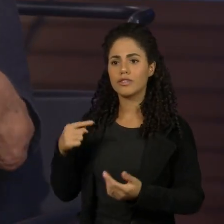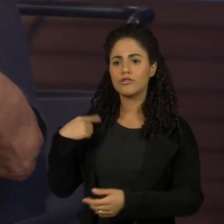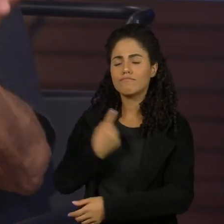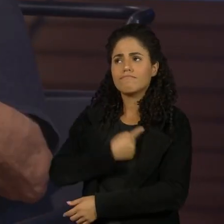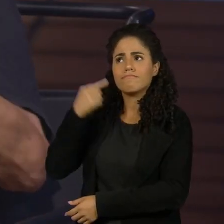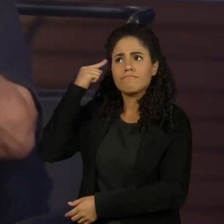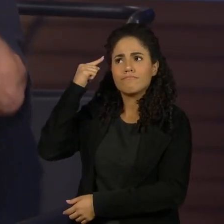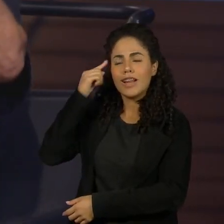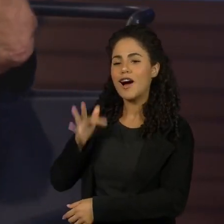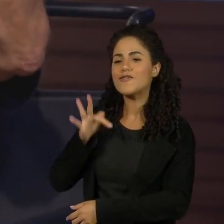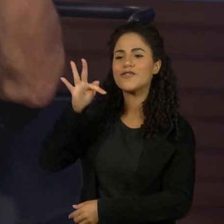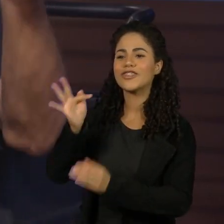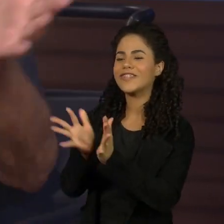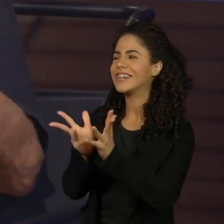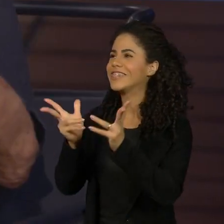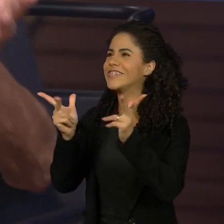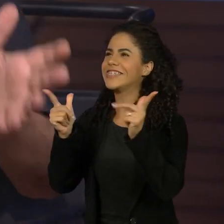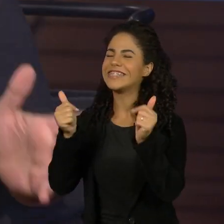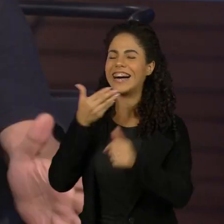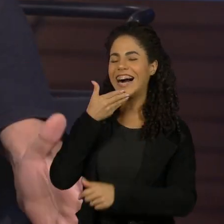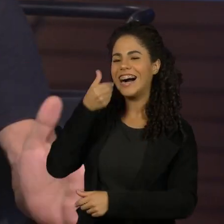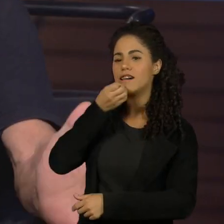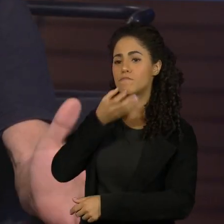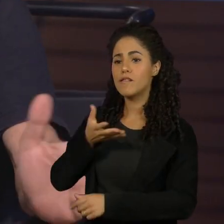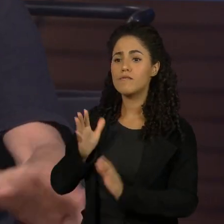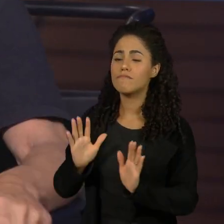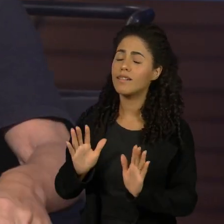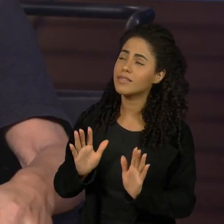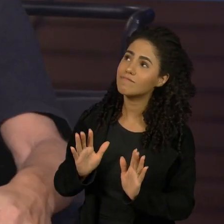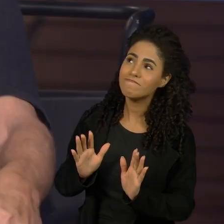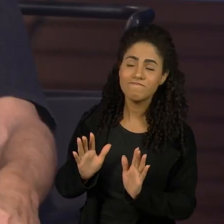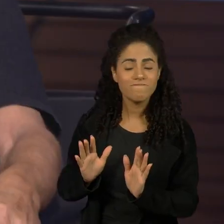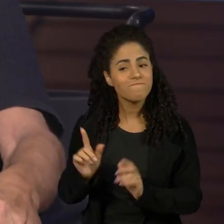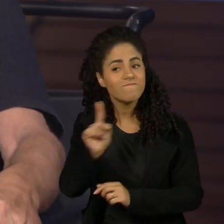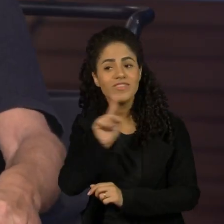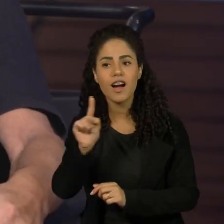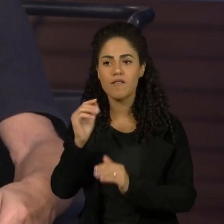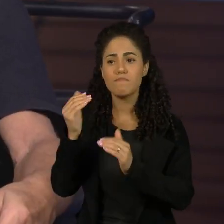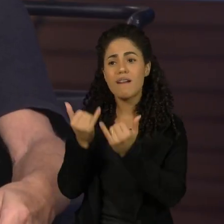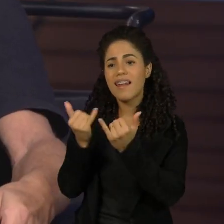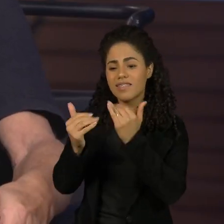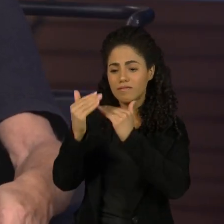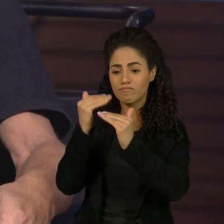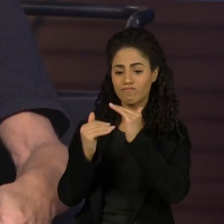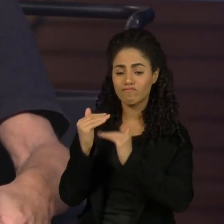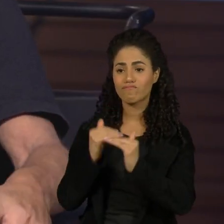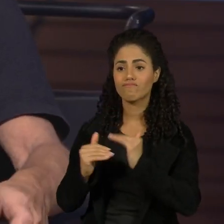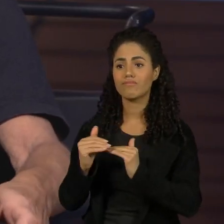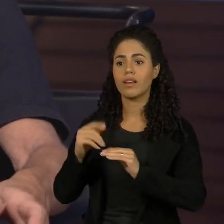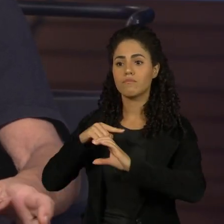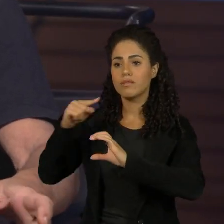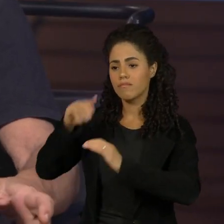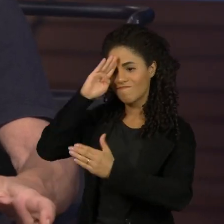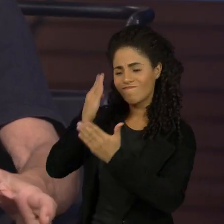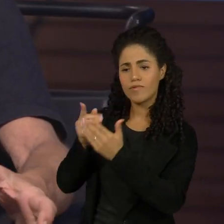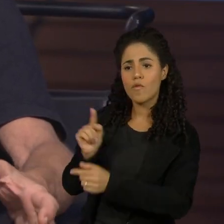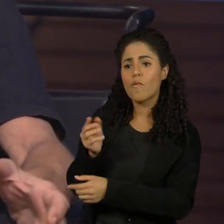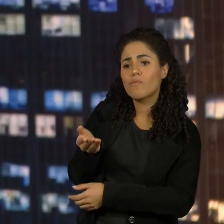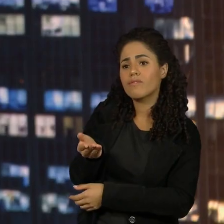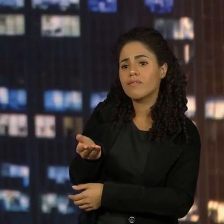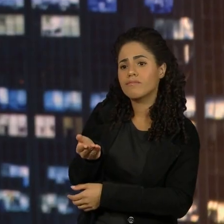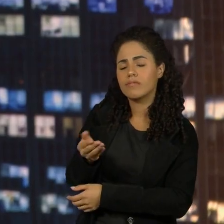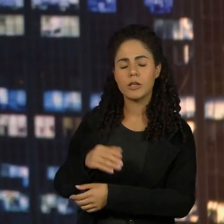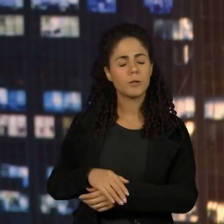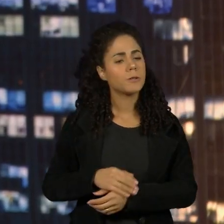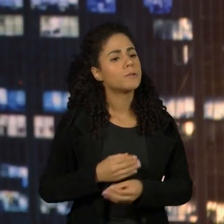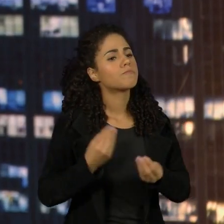futuro seria maravilhoso, né? O conhecimento, tudo. Só que ele está trazendo de reboque um anticonhecimento muito grande. Isso é muito preocupante. Doutor